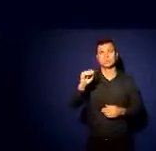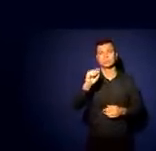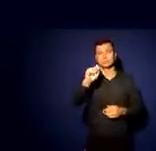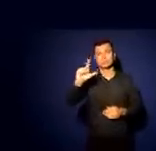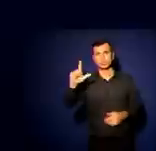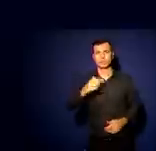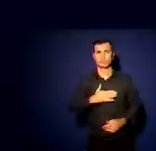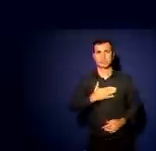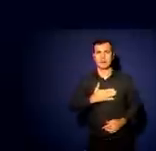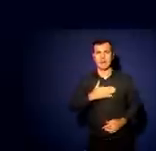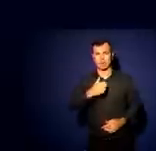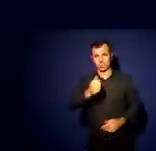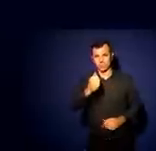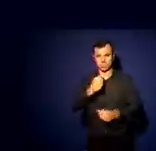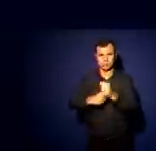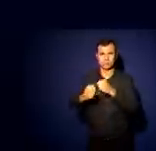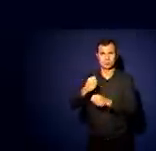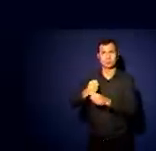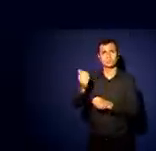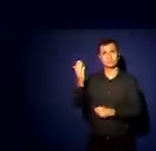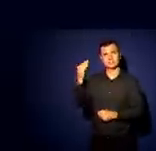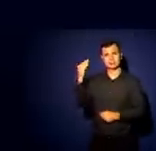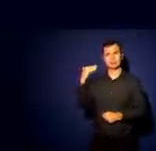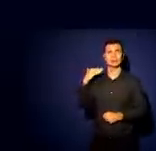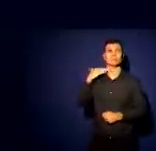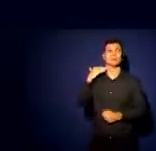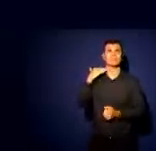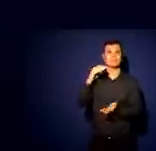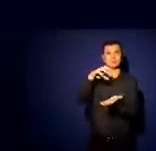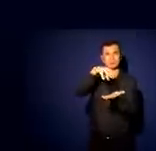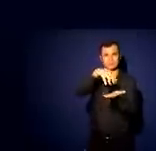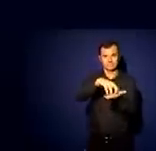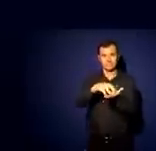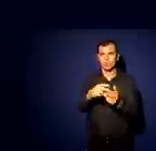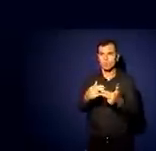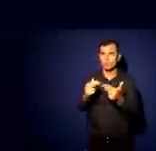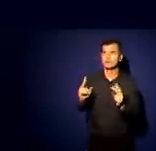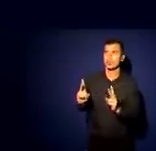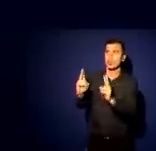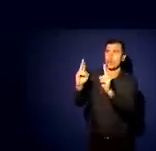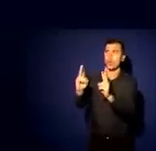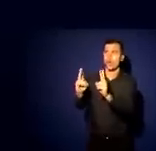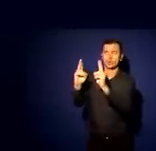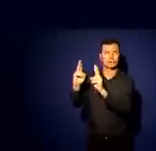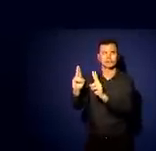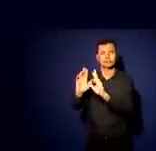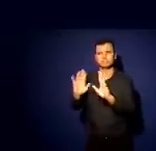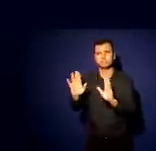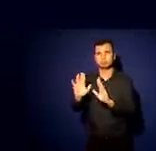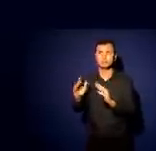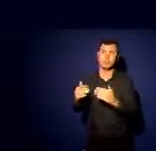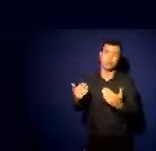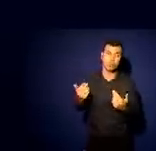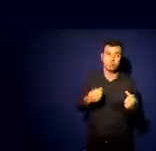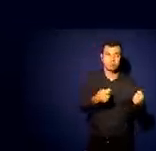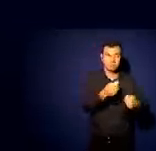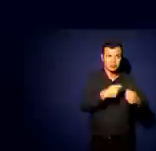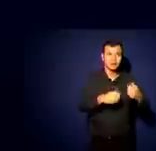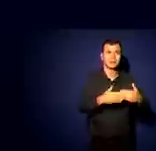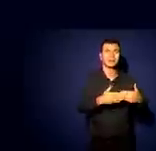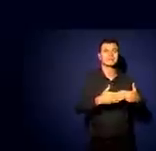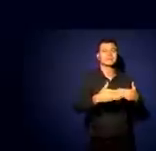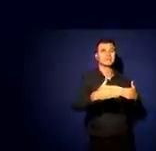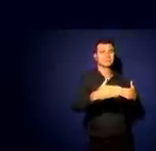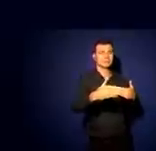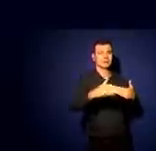quando o banco centralizou que fala mais confortável em Pará com porte o mercado Já visualizou a chance de corte no meio desse